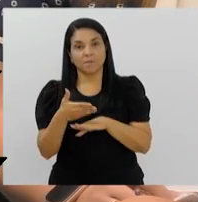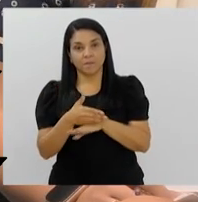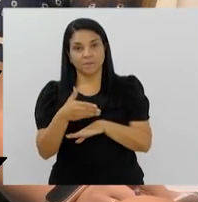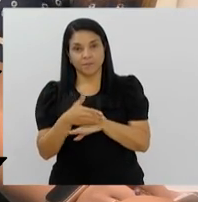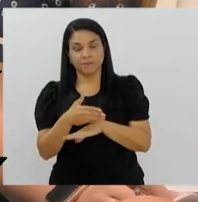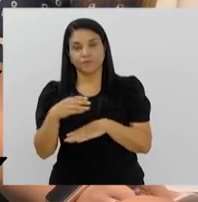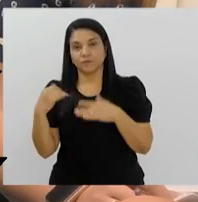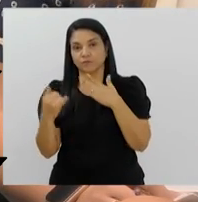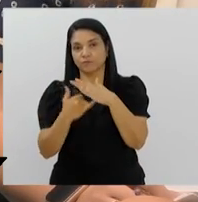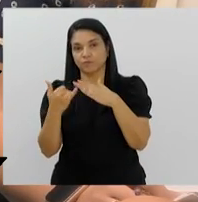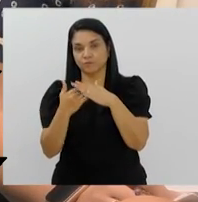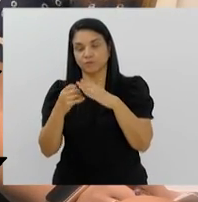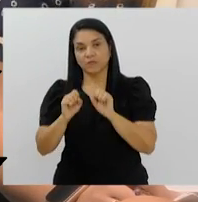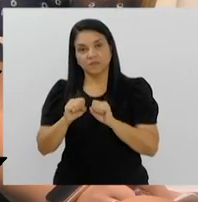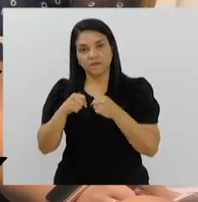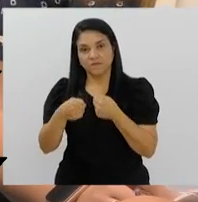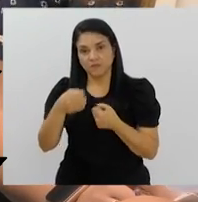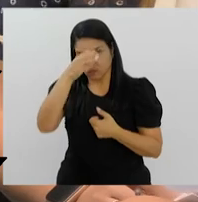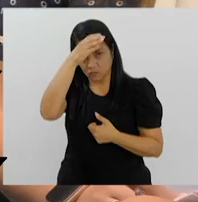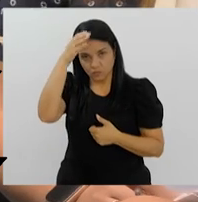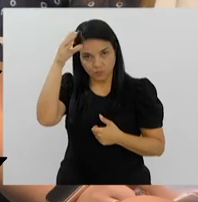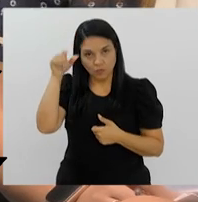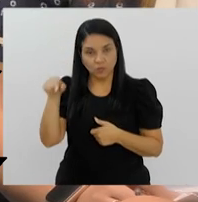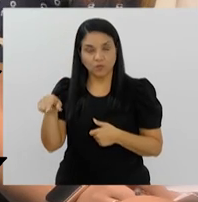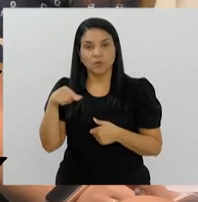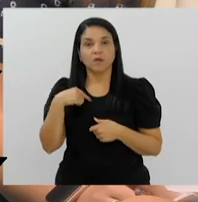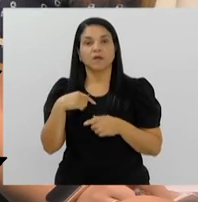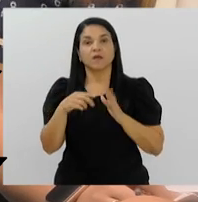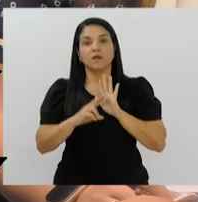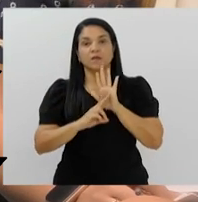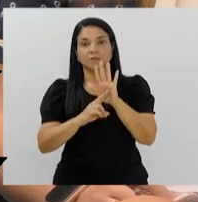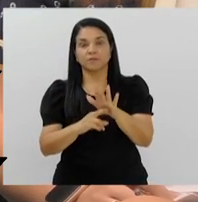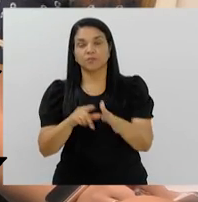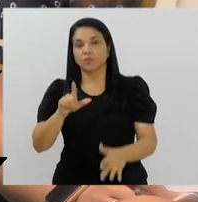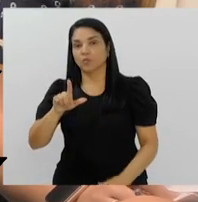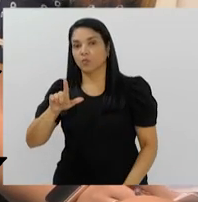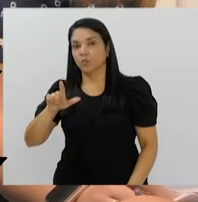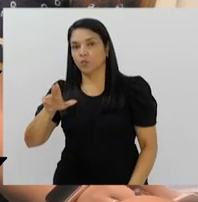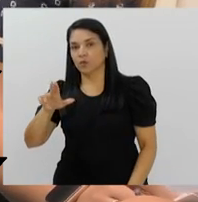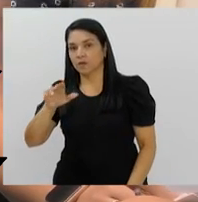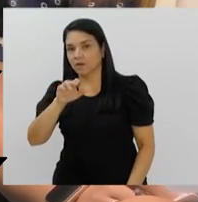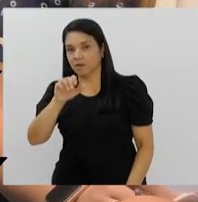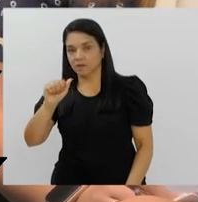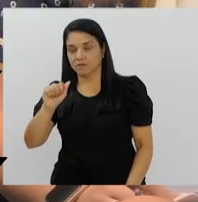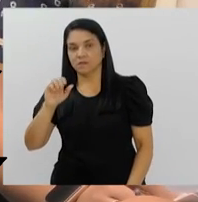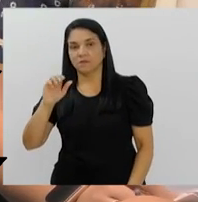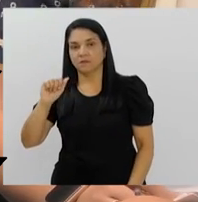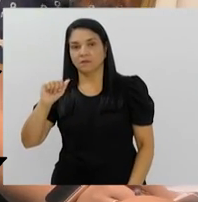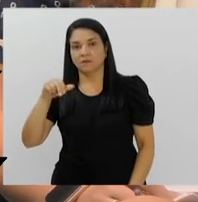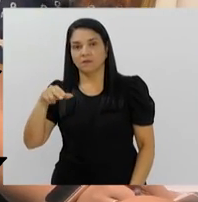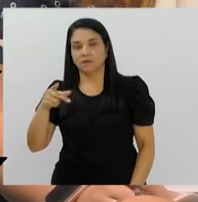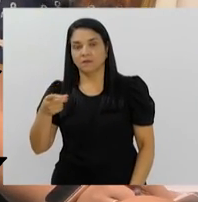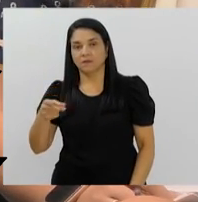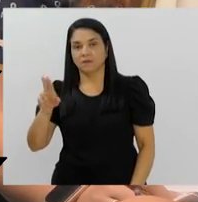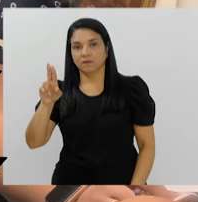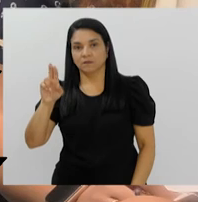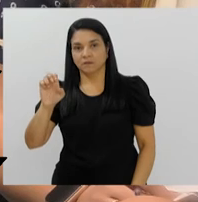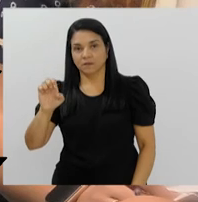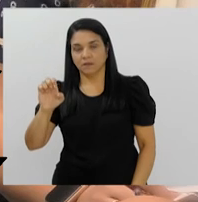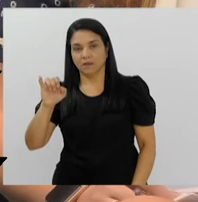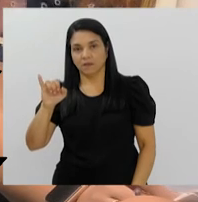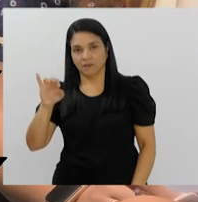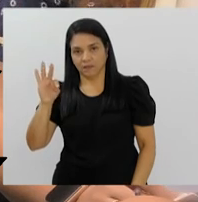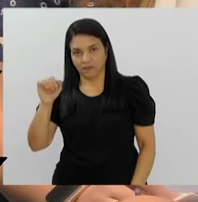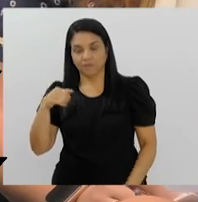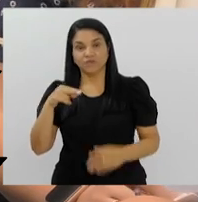Instituto de Defesa do Consumidor representado pelo sor Lucas Andreta de maneira eh online ele está conosco aqui então